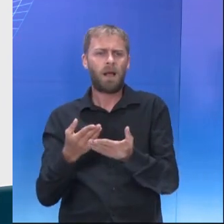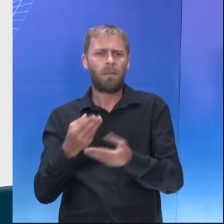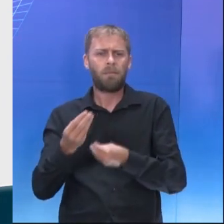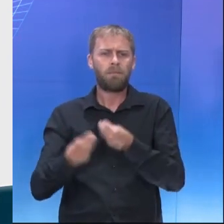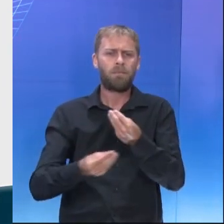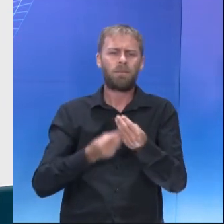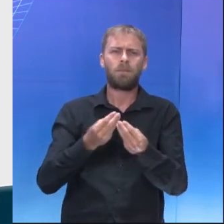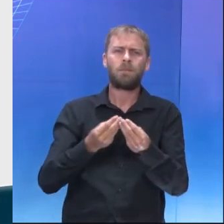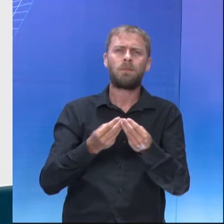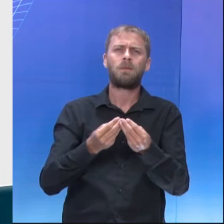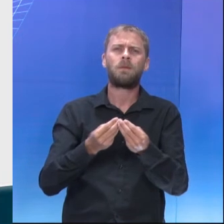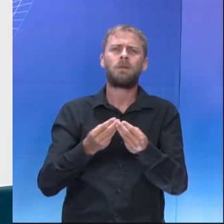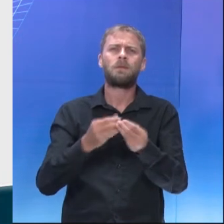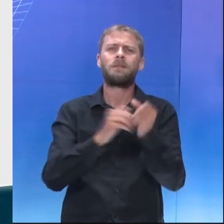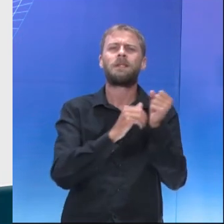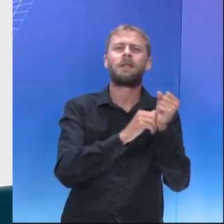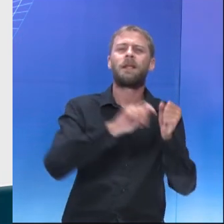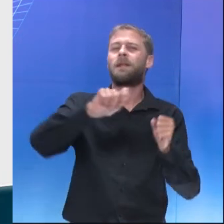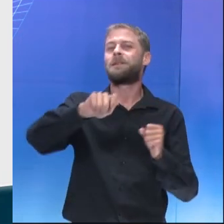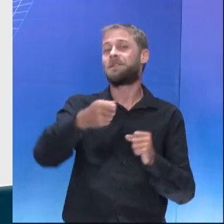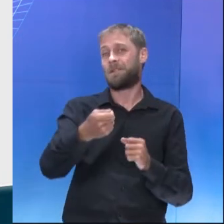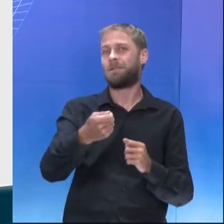I left for Russia.